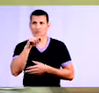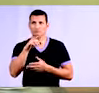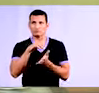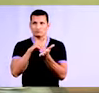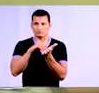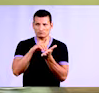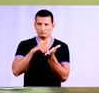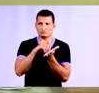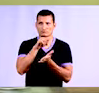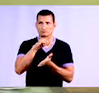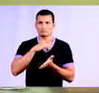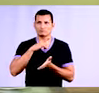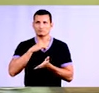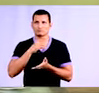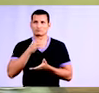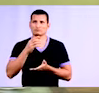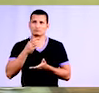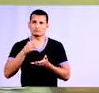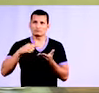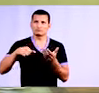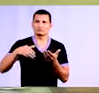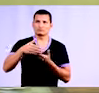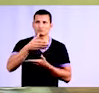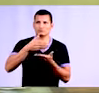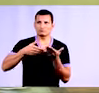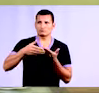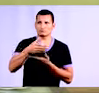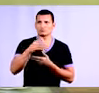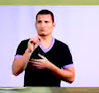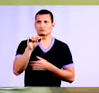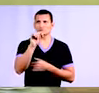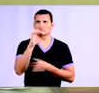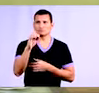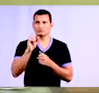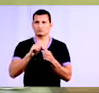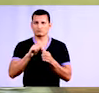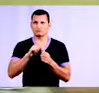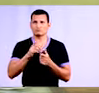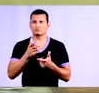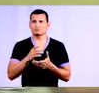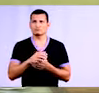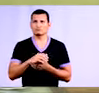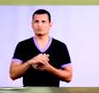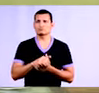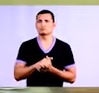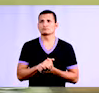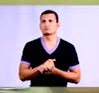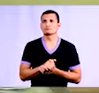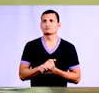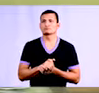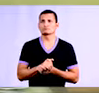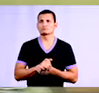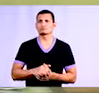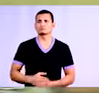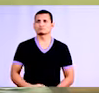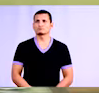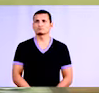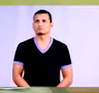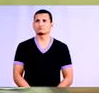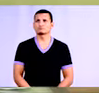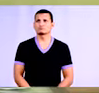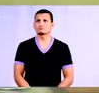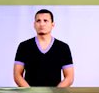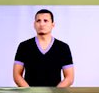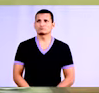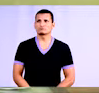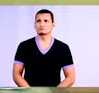entre o sistema operacional, que o sistema operacional faz, entre a memória física e o disco rígido, tá certo? Agora, professora, Sim. eu